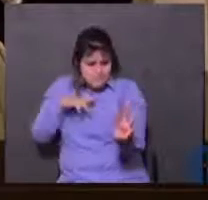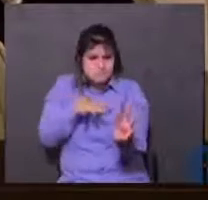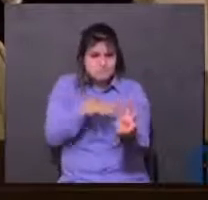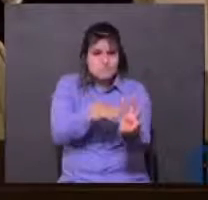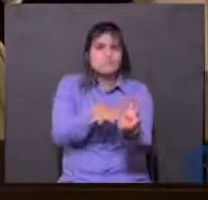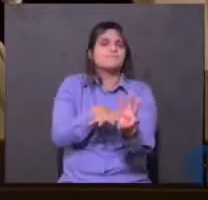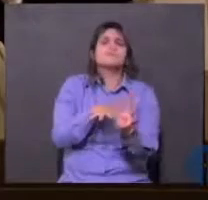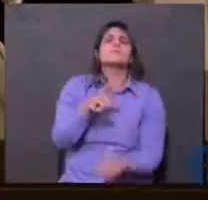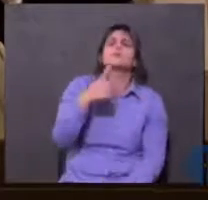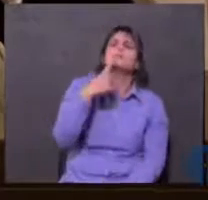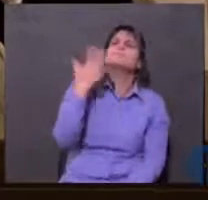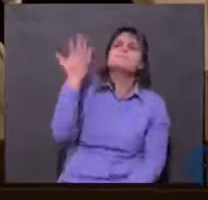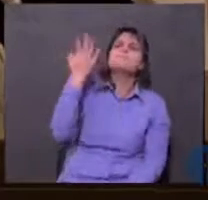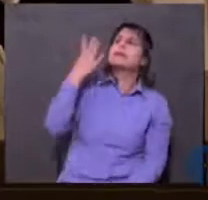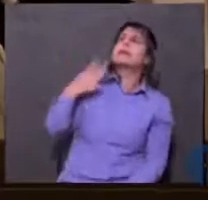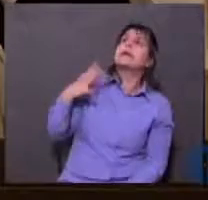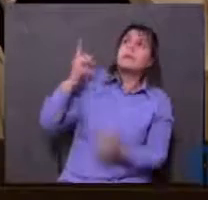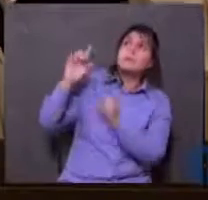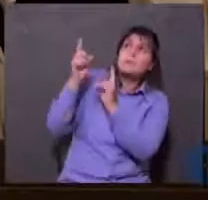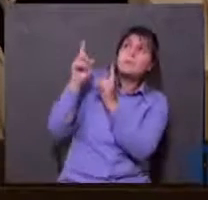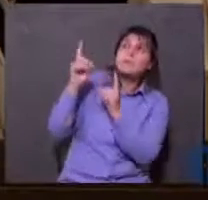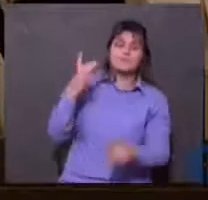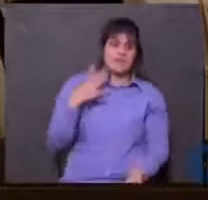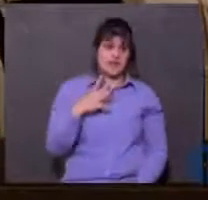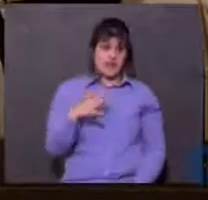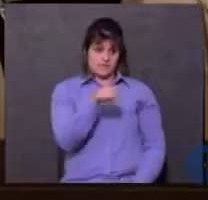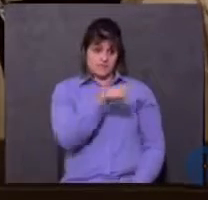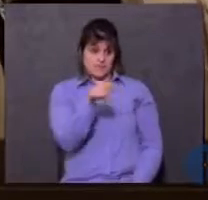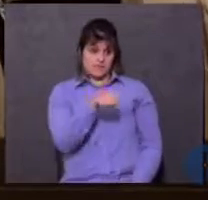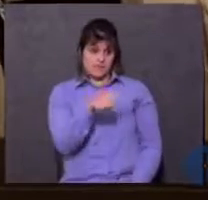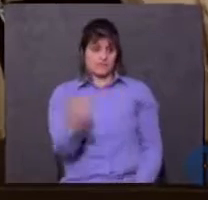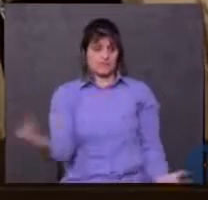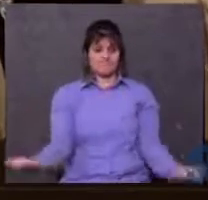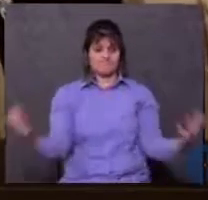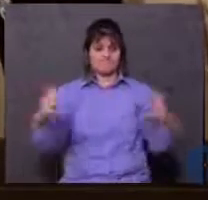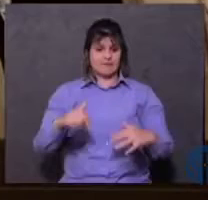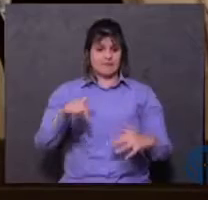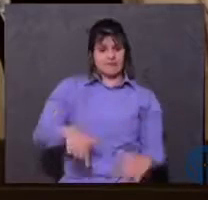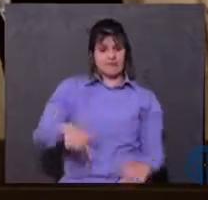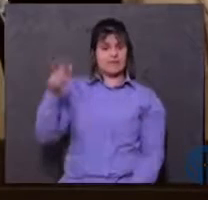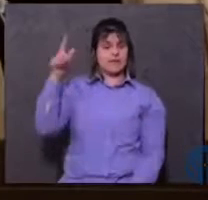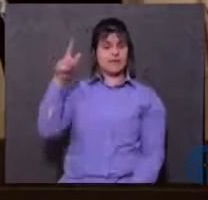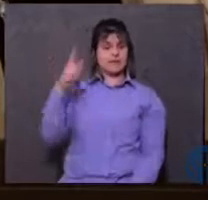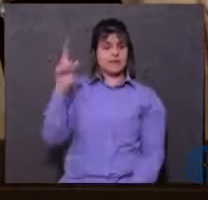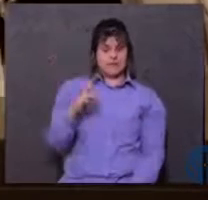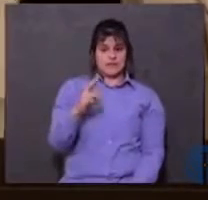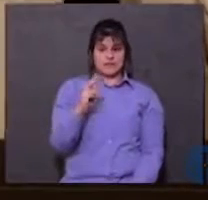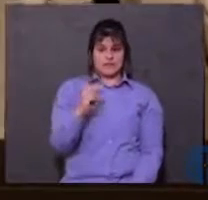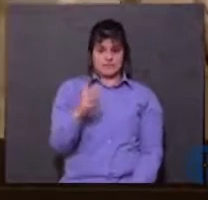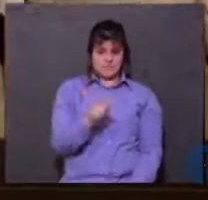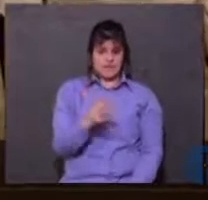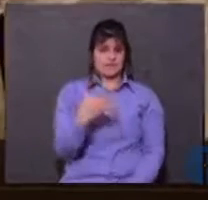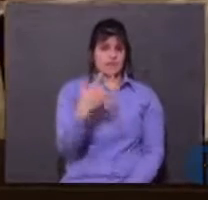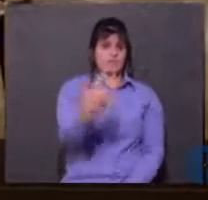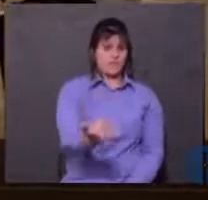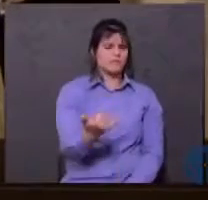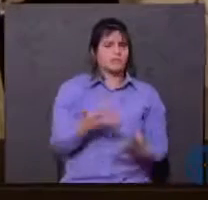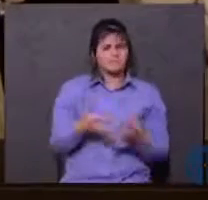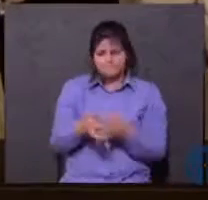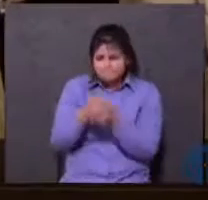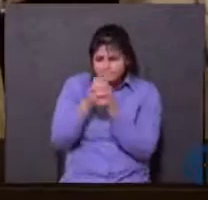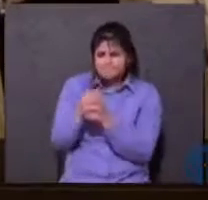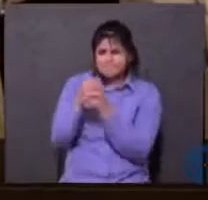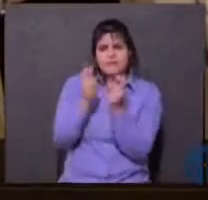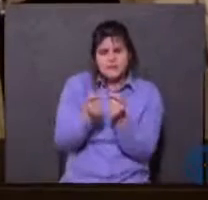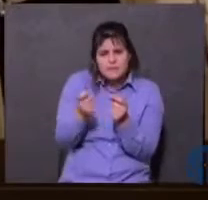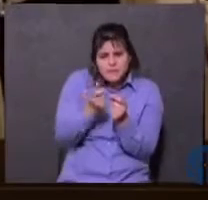quer? Quero que venham aqui no dia 13 do mês que vem, que continuem a rezar o terço todos